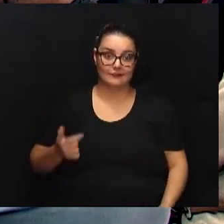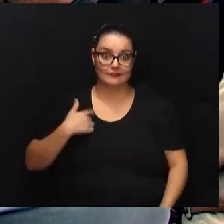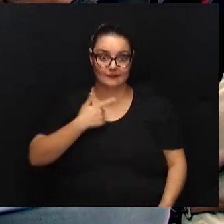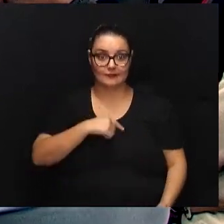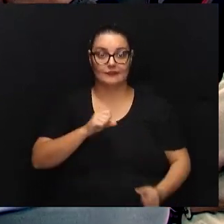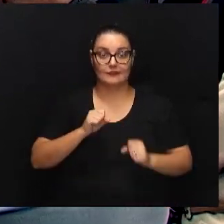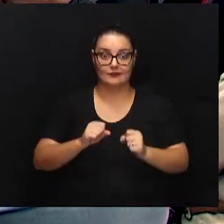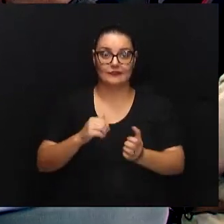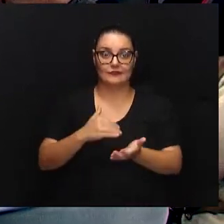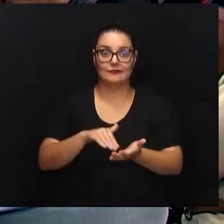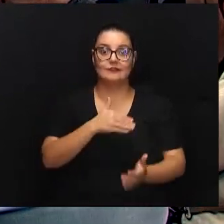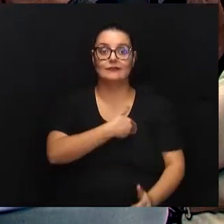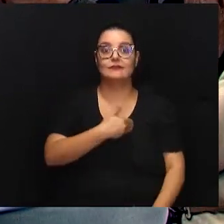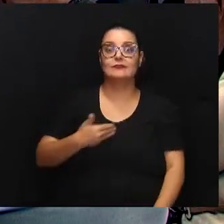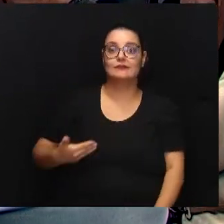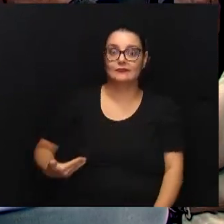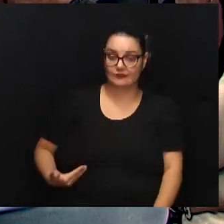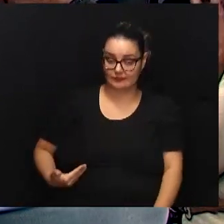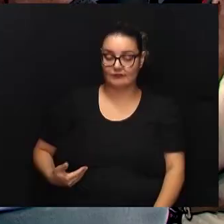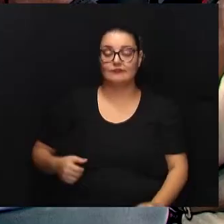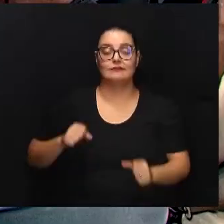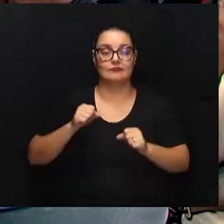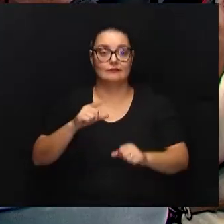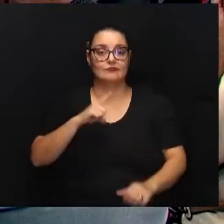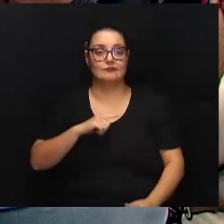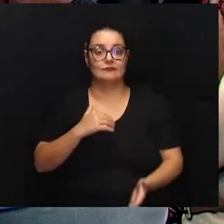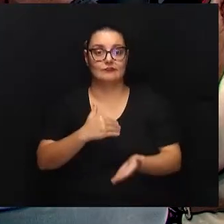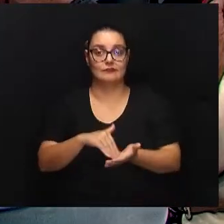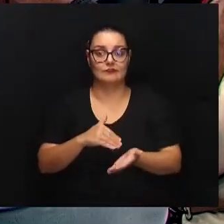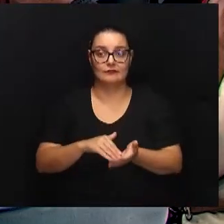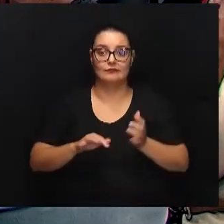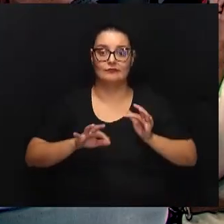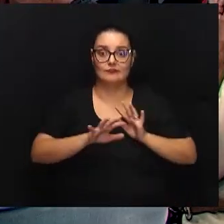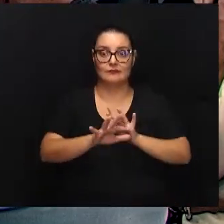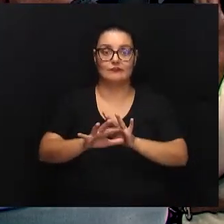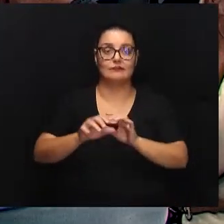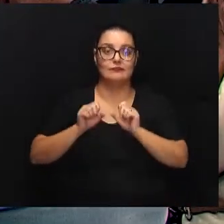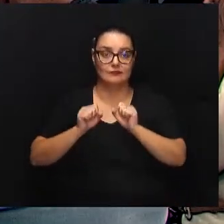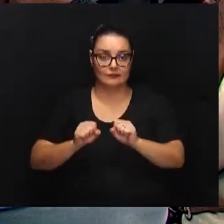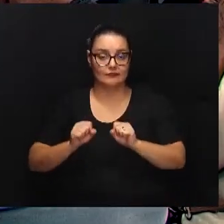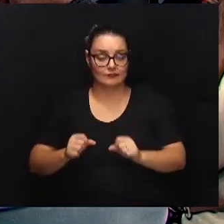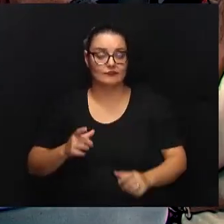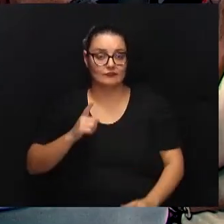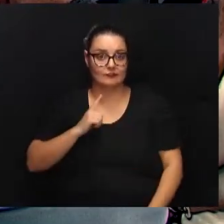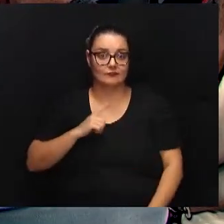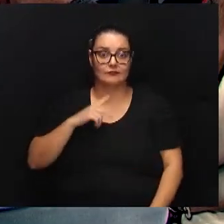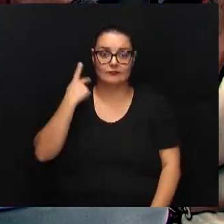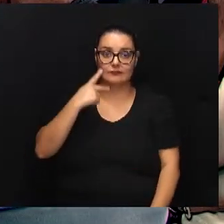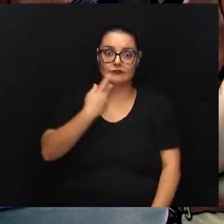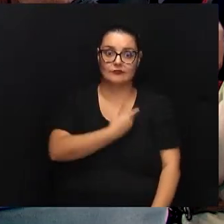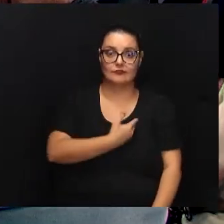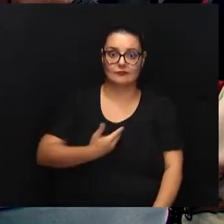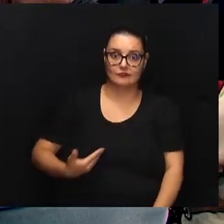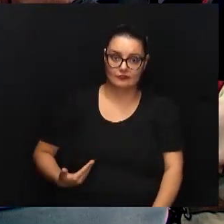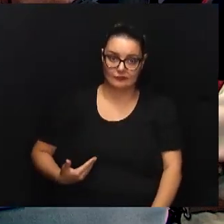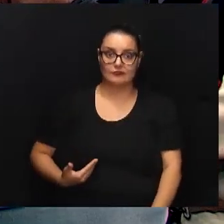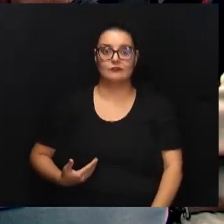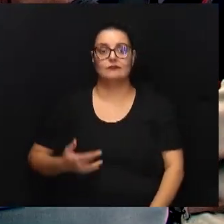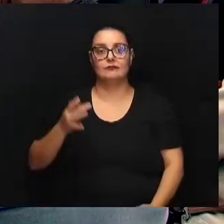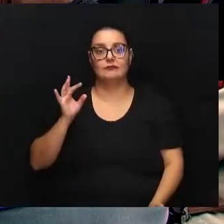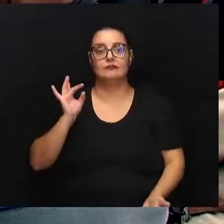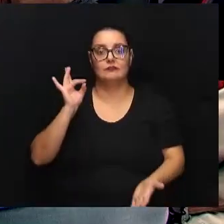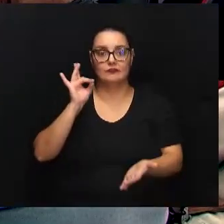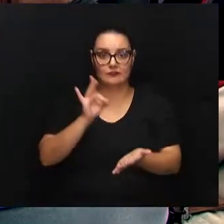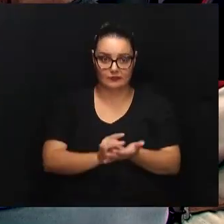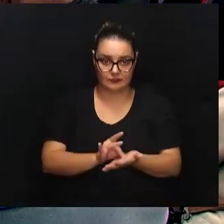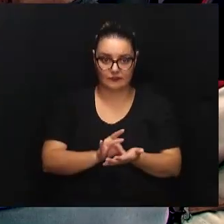escritório. Então, que a gente possa ter o nosso escritório público, que a gente possa ter o nosso escritório na parada, que a gente possa ter